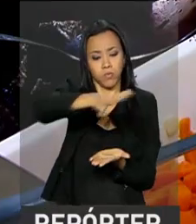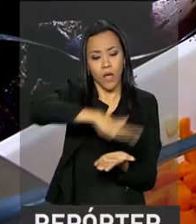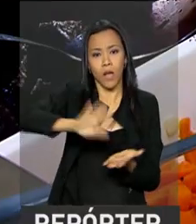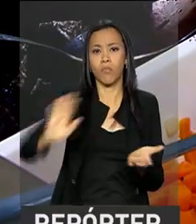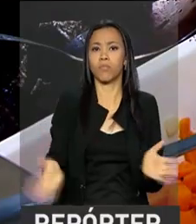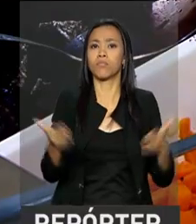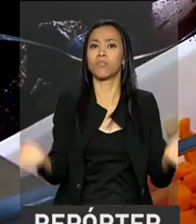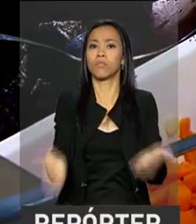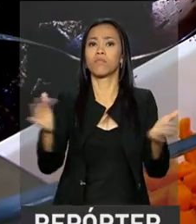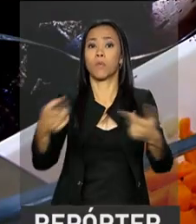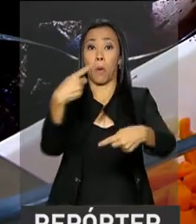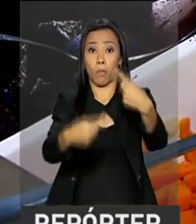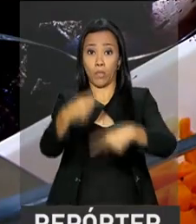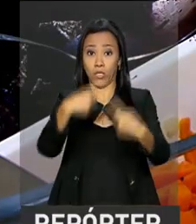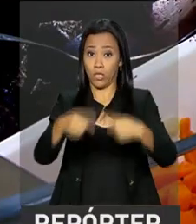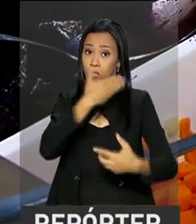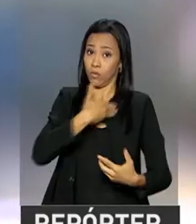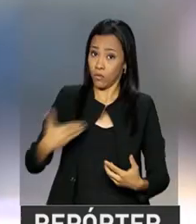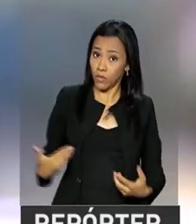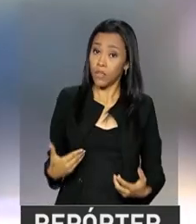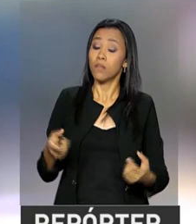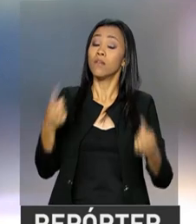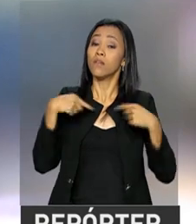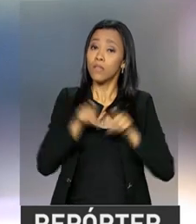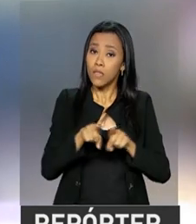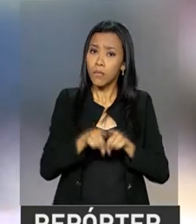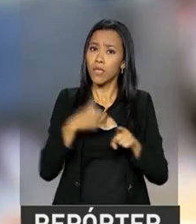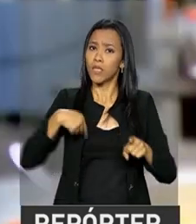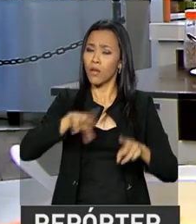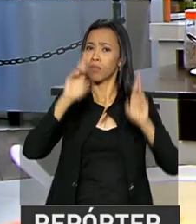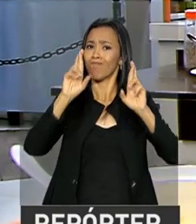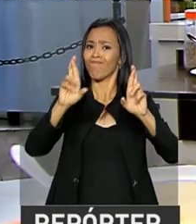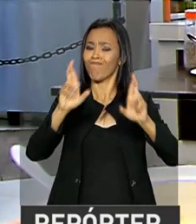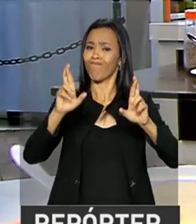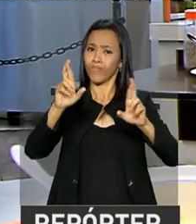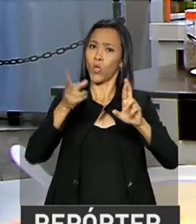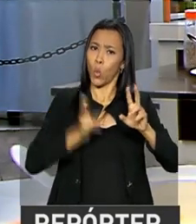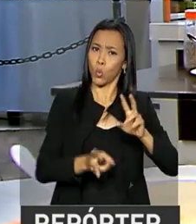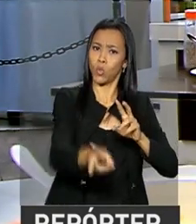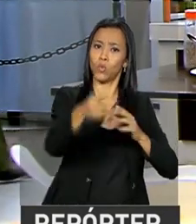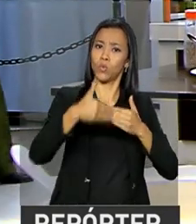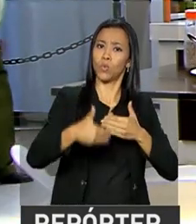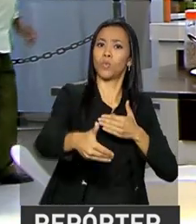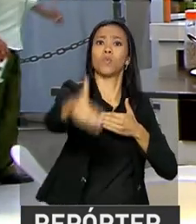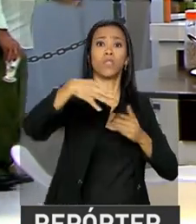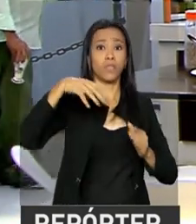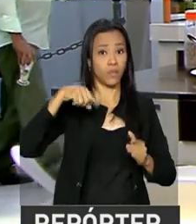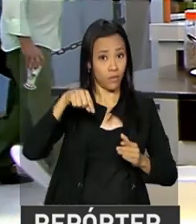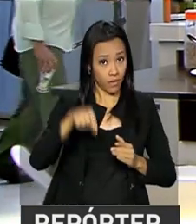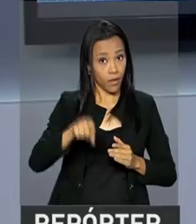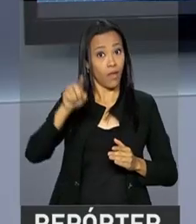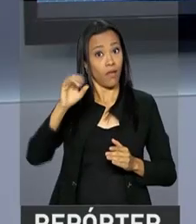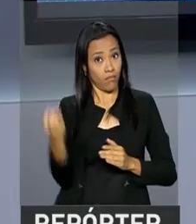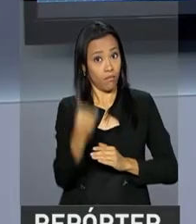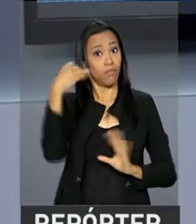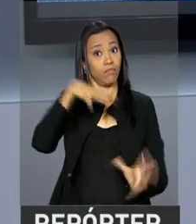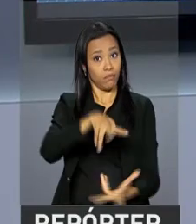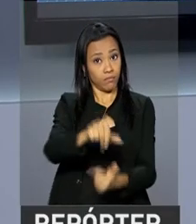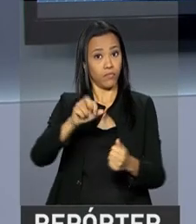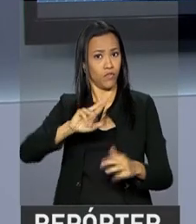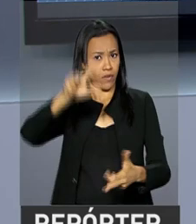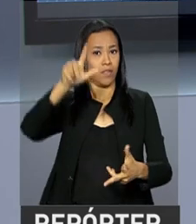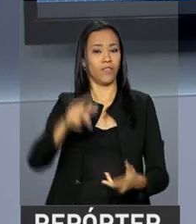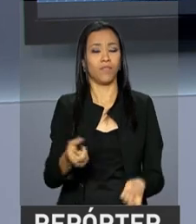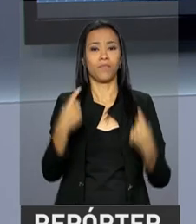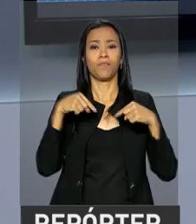governo com políticas públicas E a expectativa que a gente se mantenha com essa condição diferenciada no planeta na